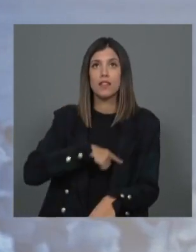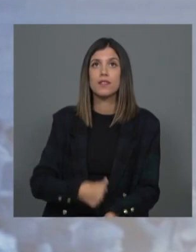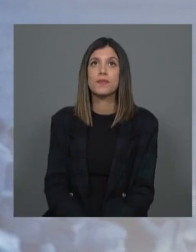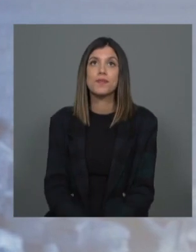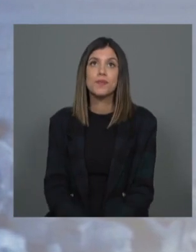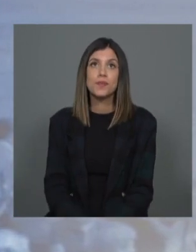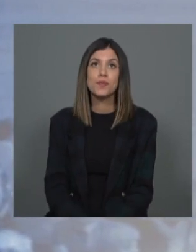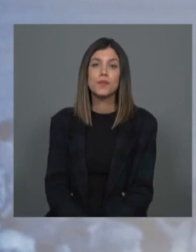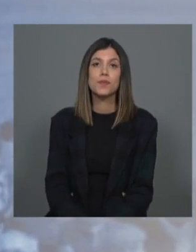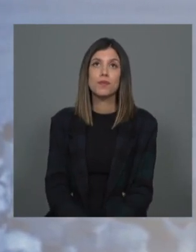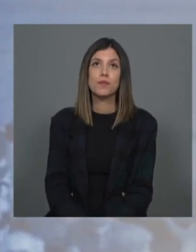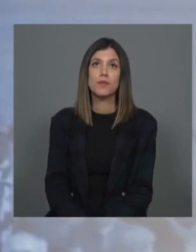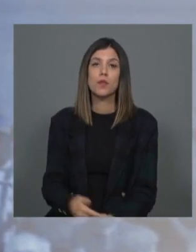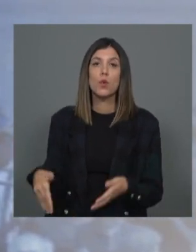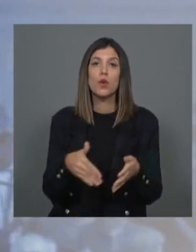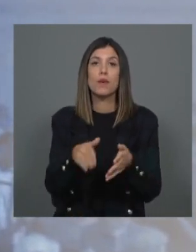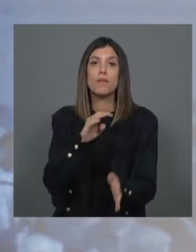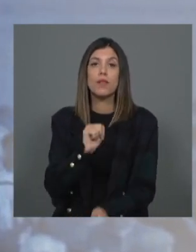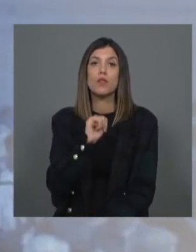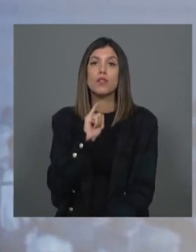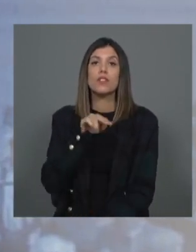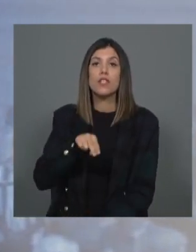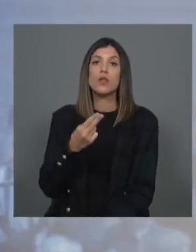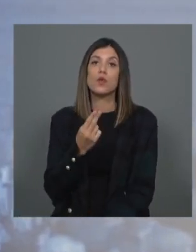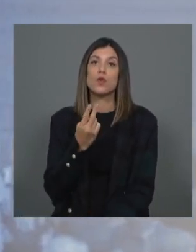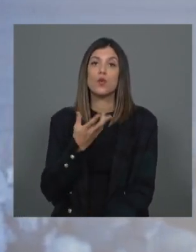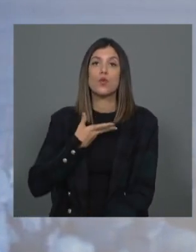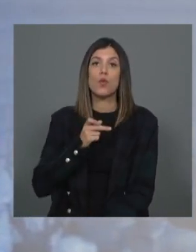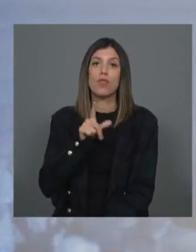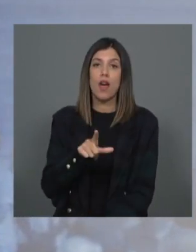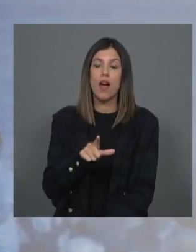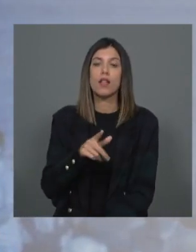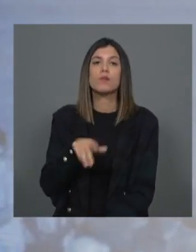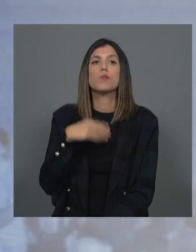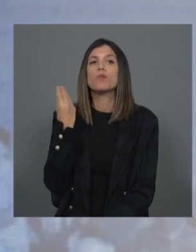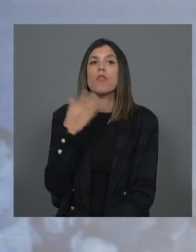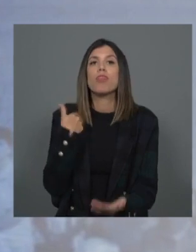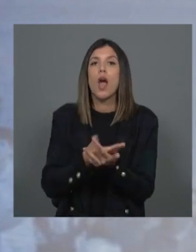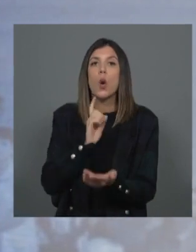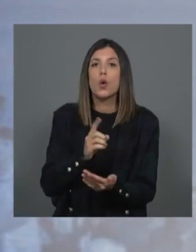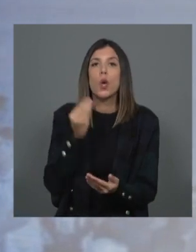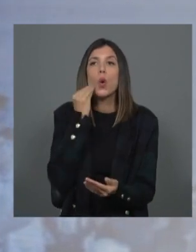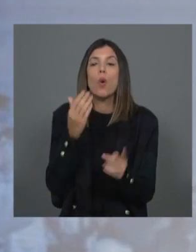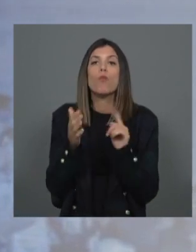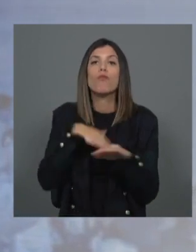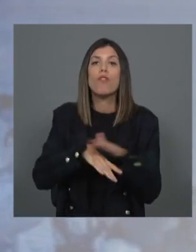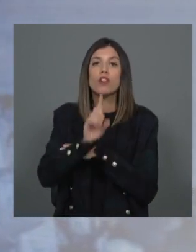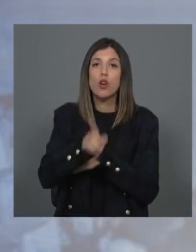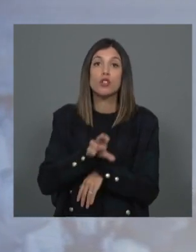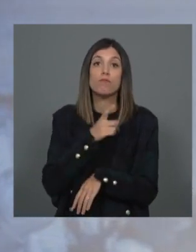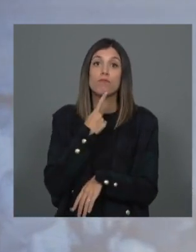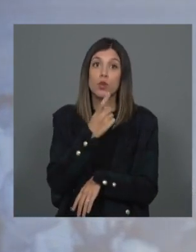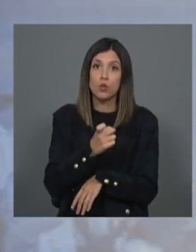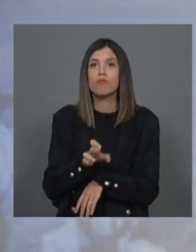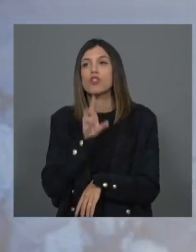agência.eclésia.pt. O que é o caminho sinodal, o que implica e como se concretiza? São perguntas que encontrarão resposta no ciclo de